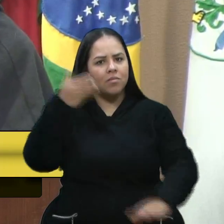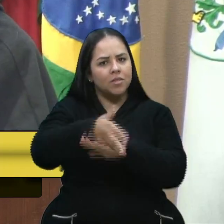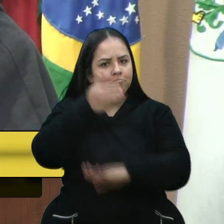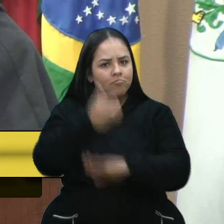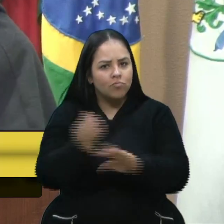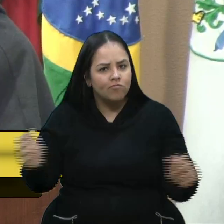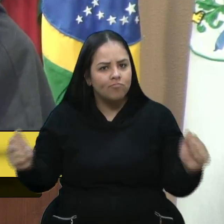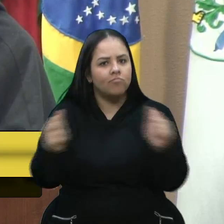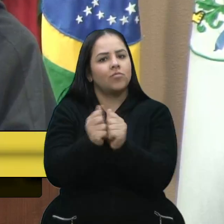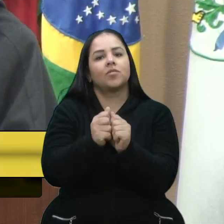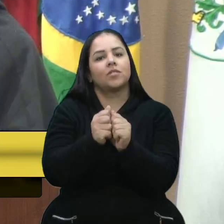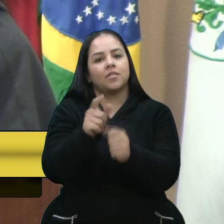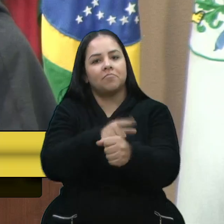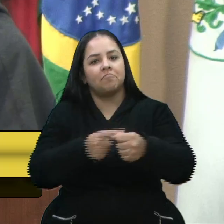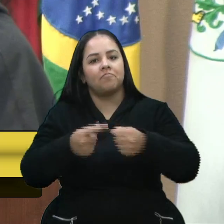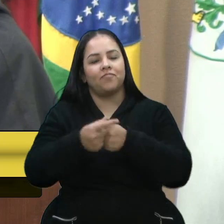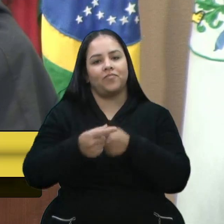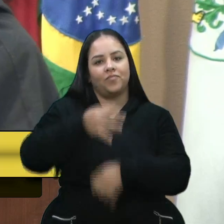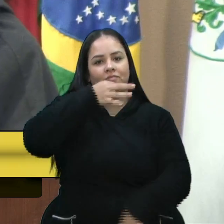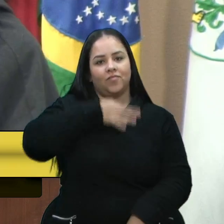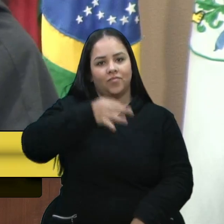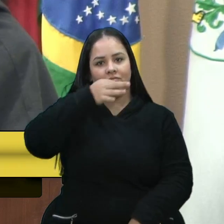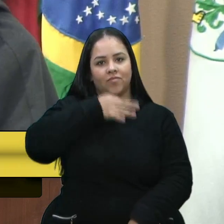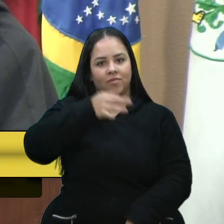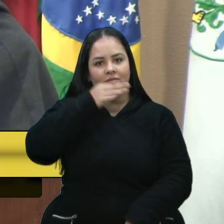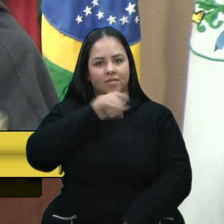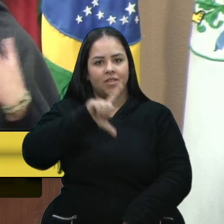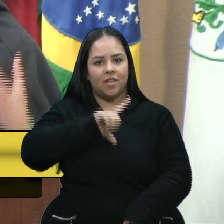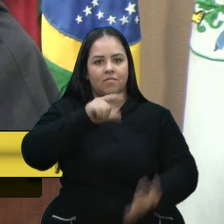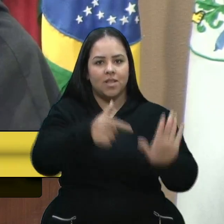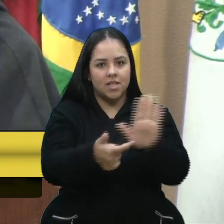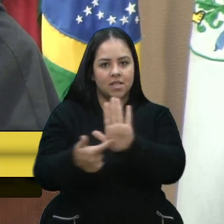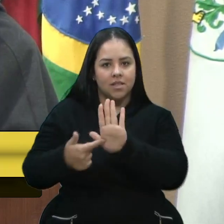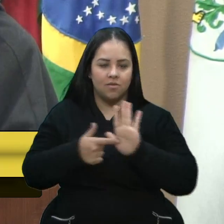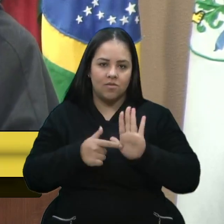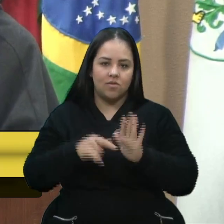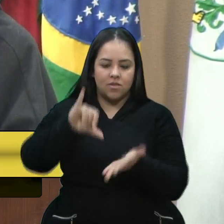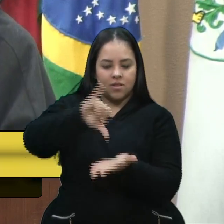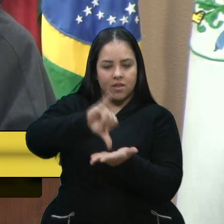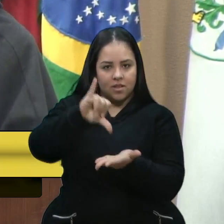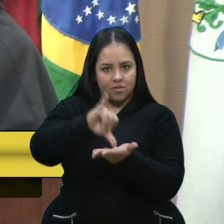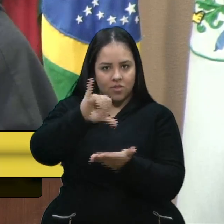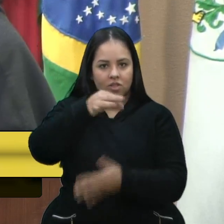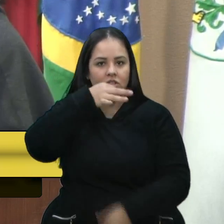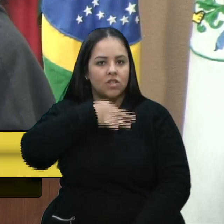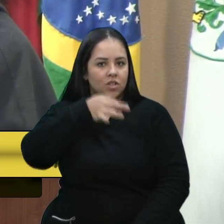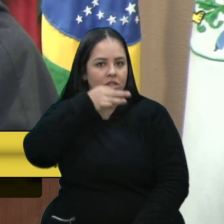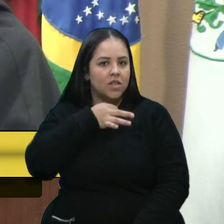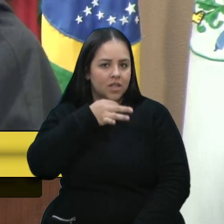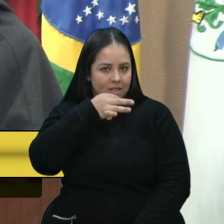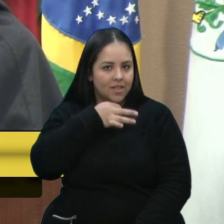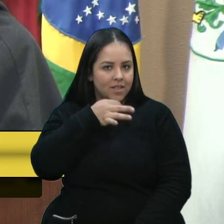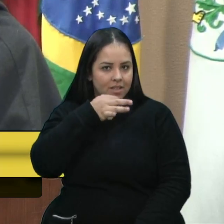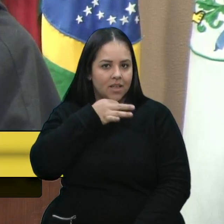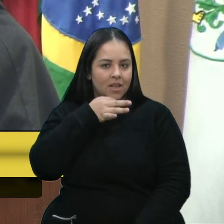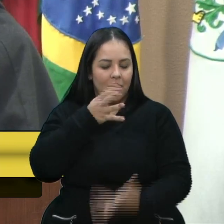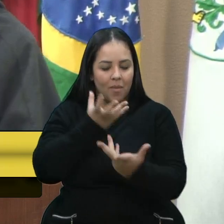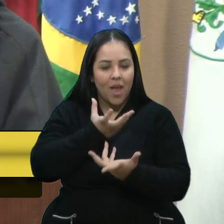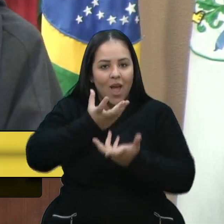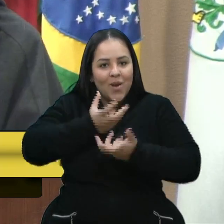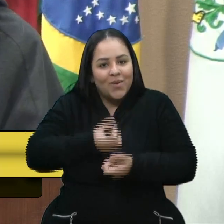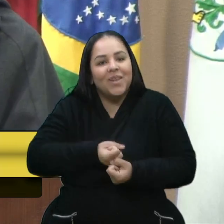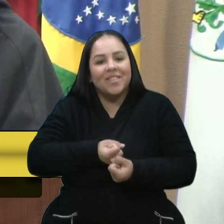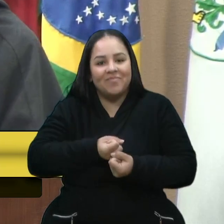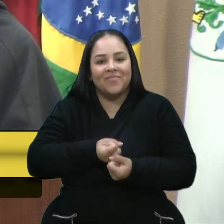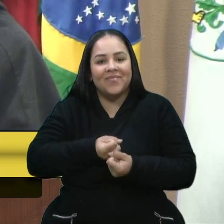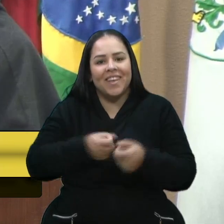de Caxias do Sul. Eram através das apresentações no centro da cidade que Caxias do Sul me acolhia, e